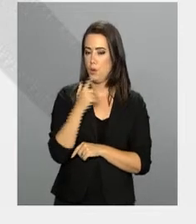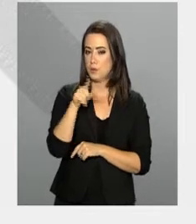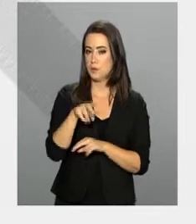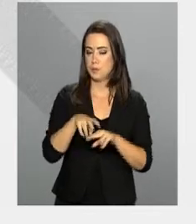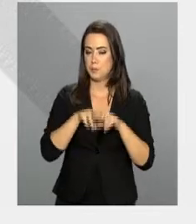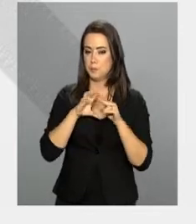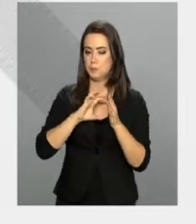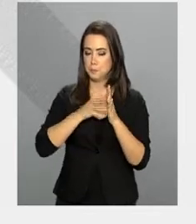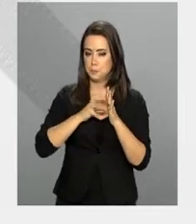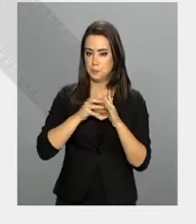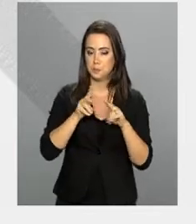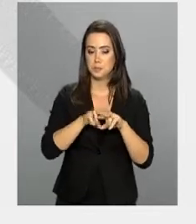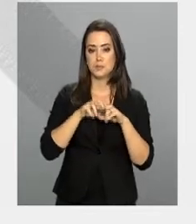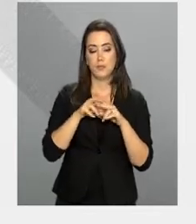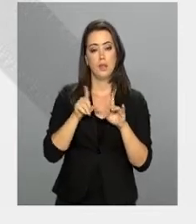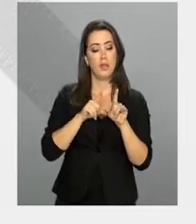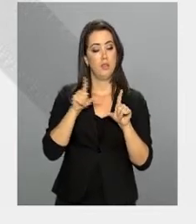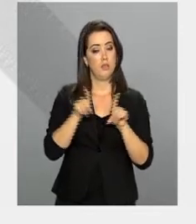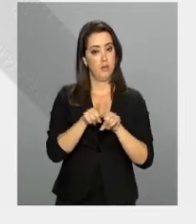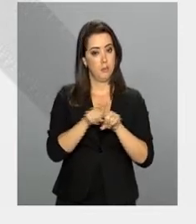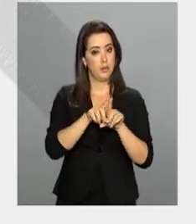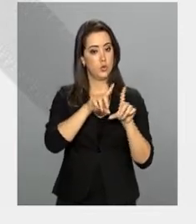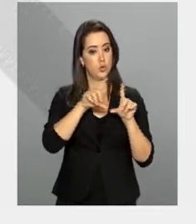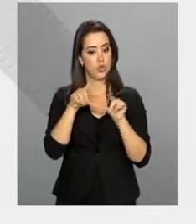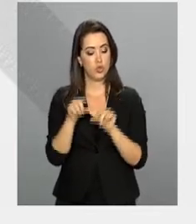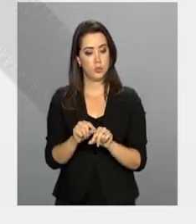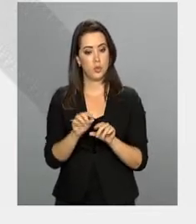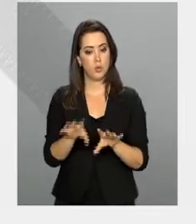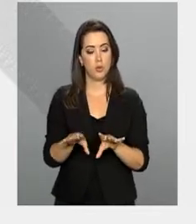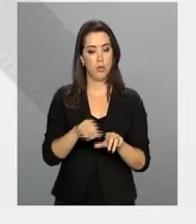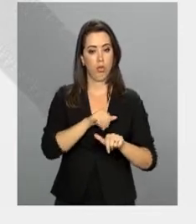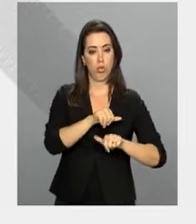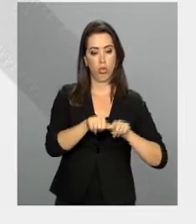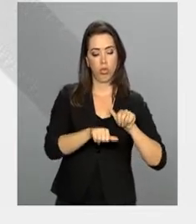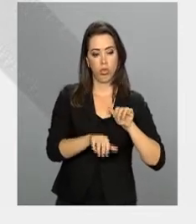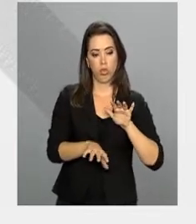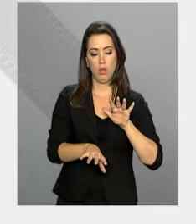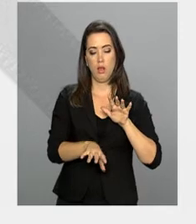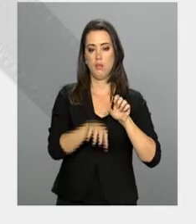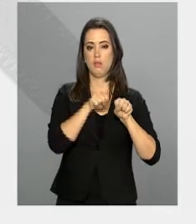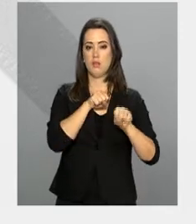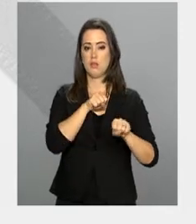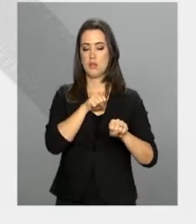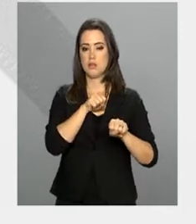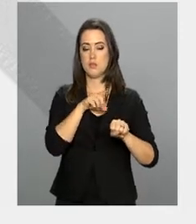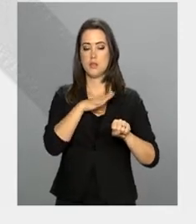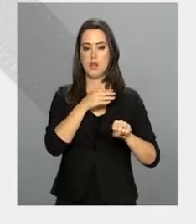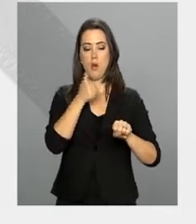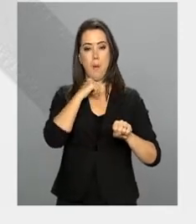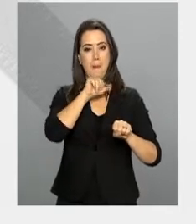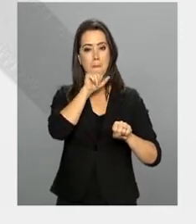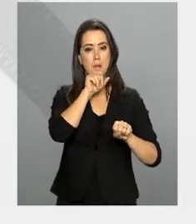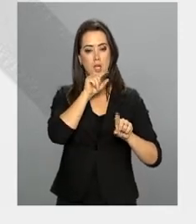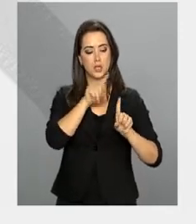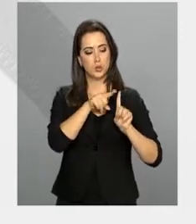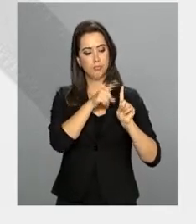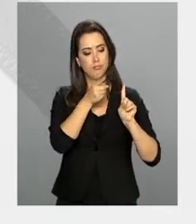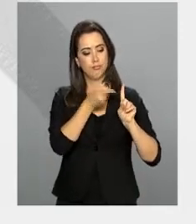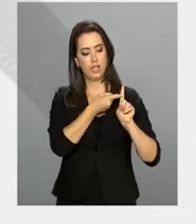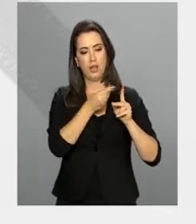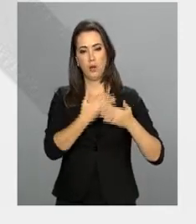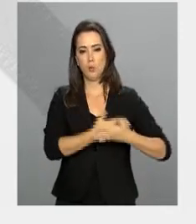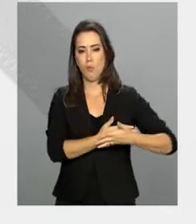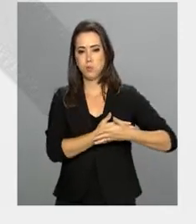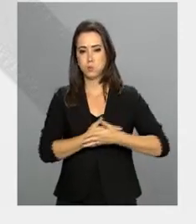pela aids e teve redução ainda na transmissão vertical do hiv que é quando o bebê infectado